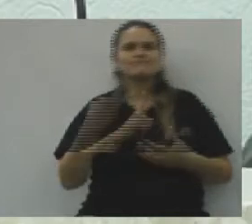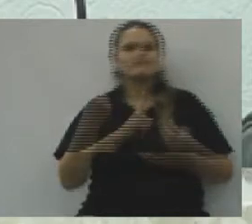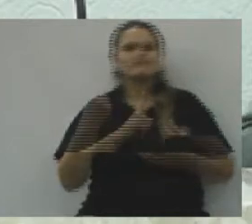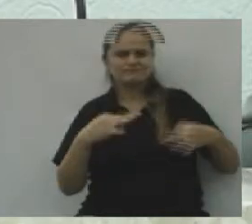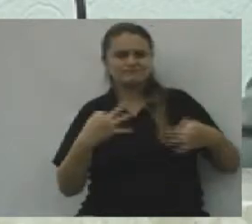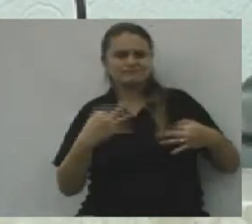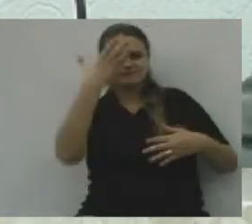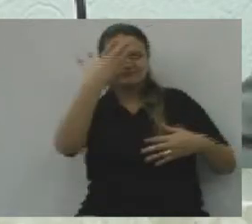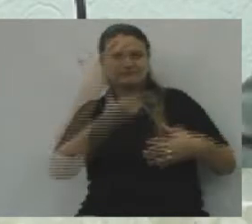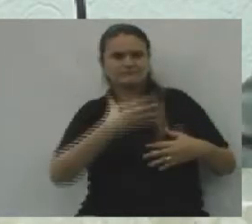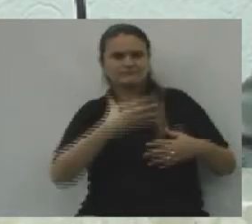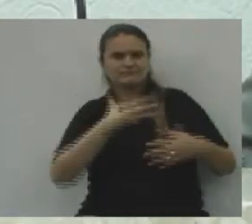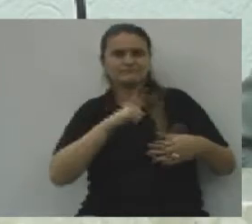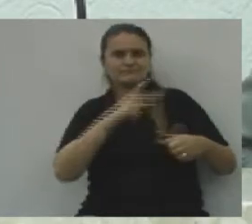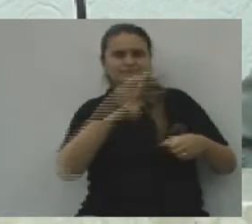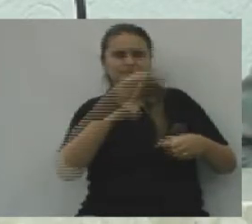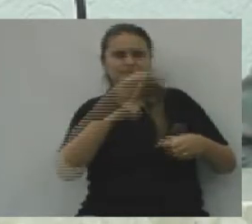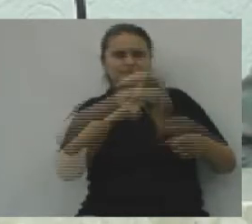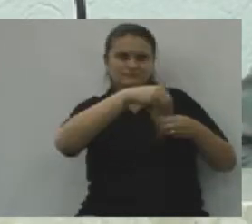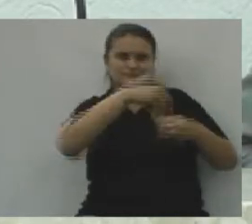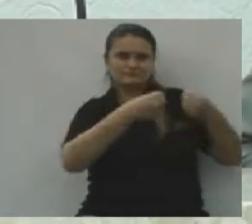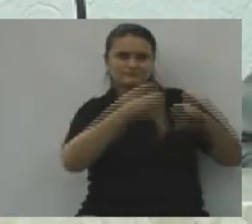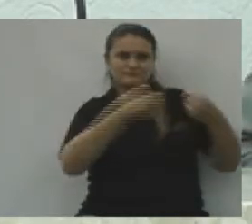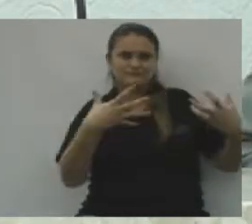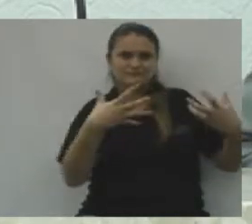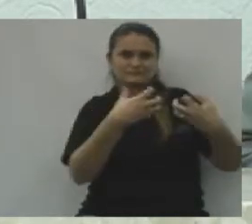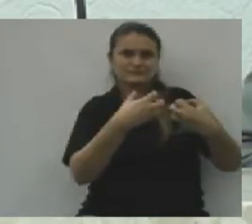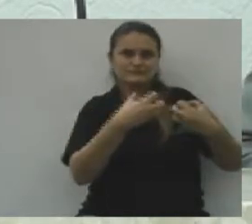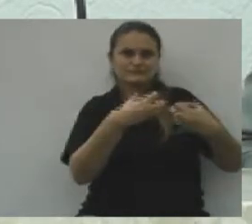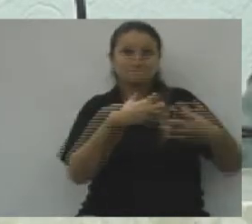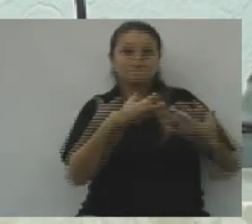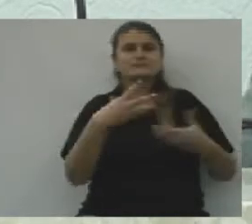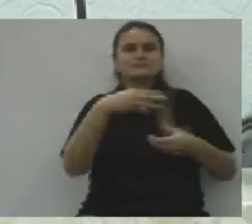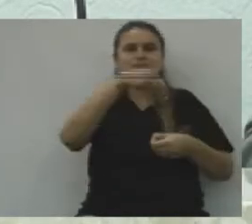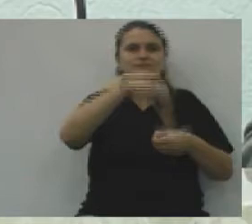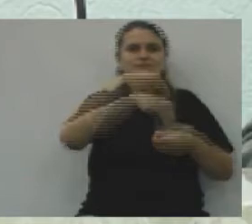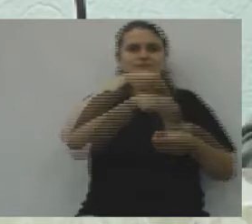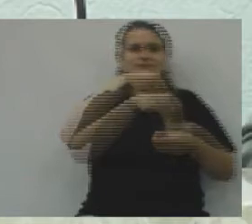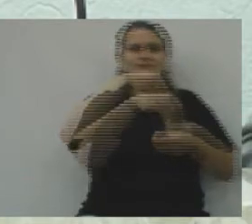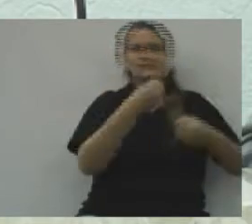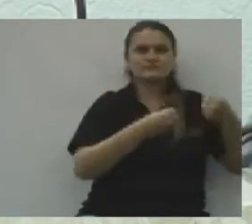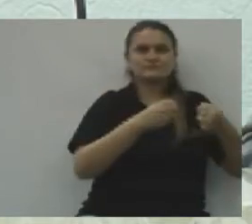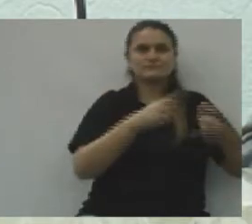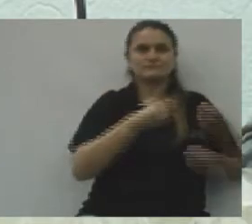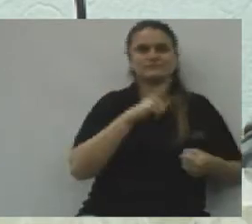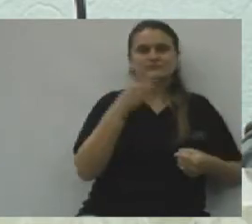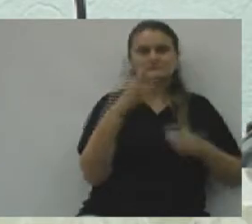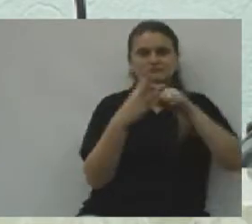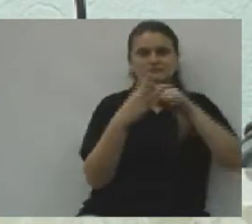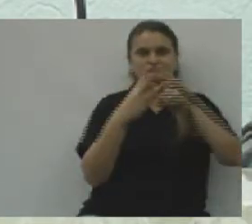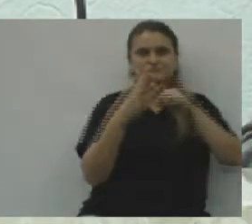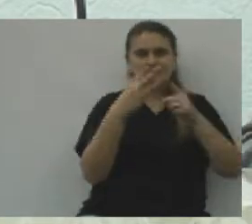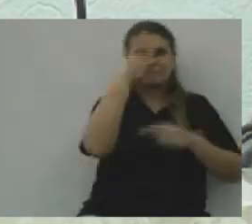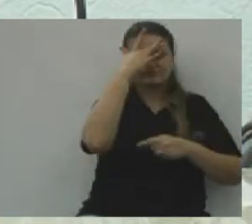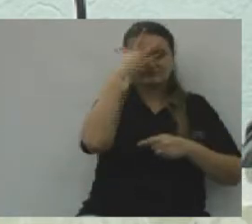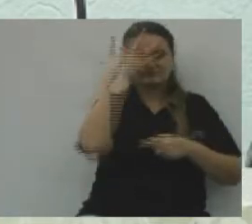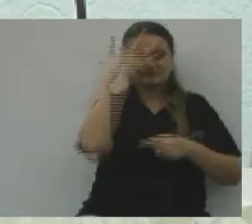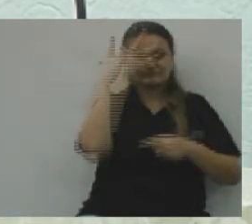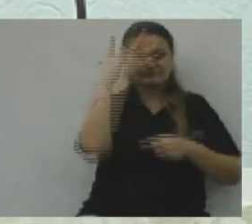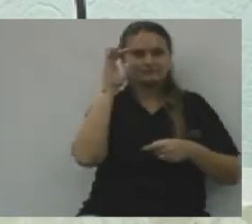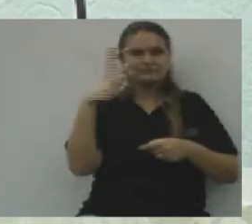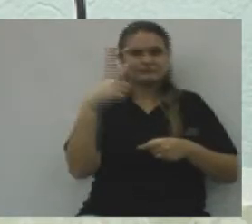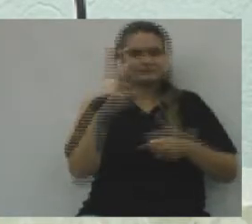e presos em seu interior. No interior de um dos veículos estavam 3 ocupantes. Após sanar o